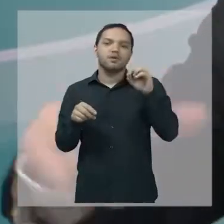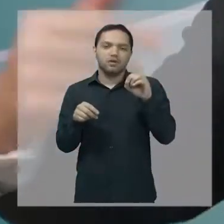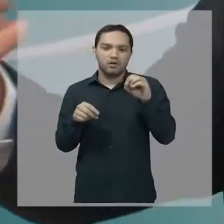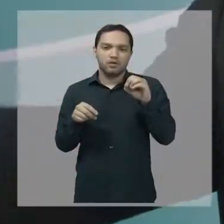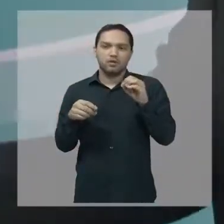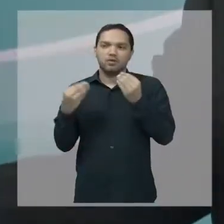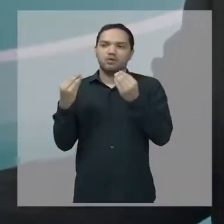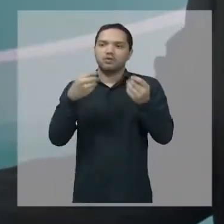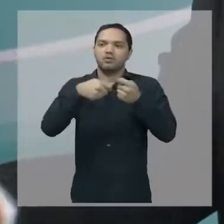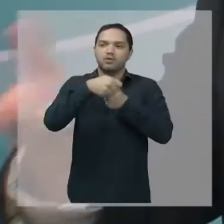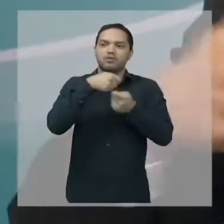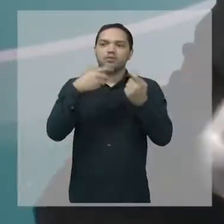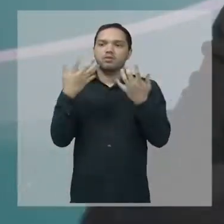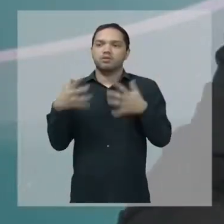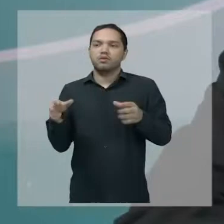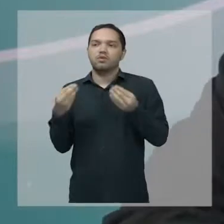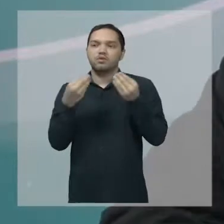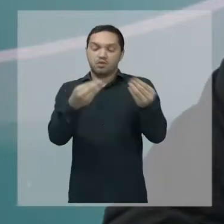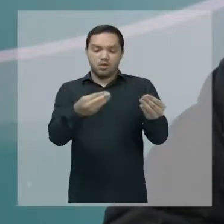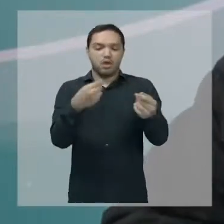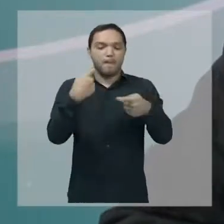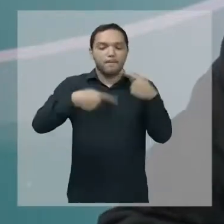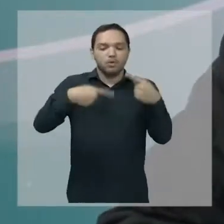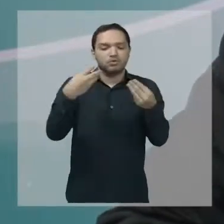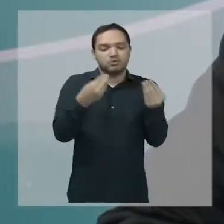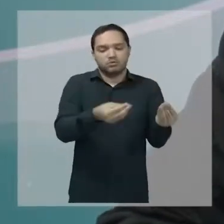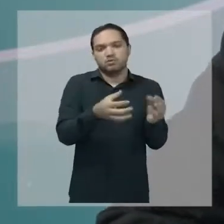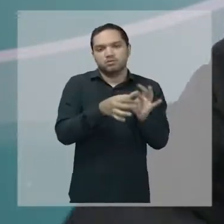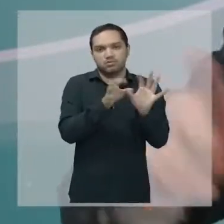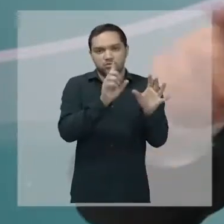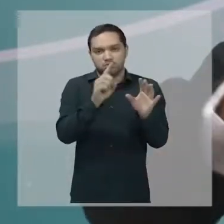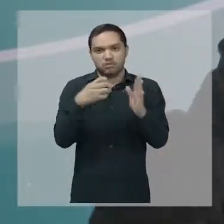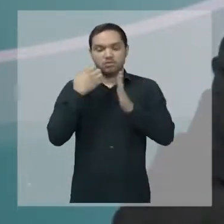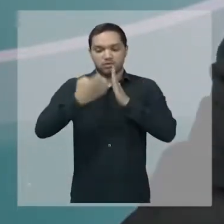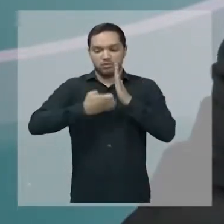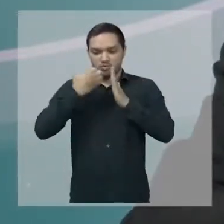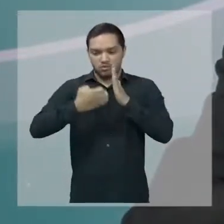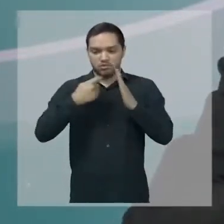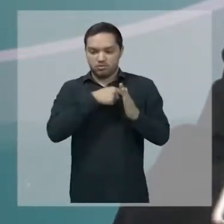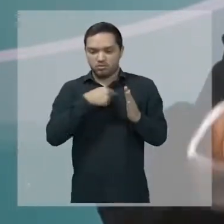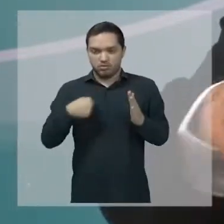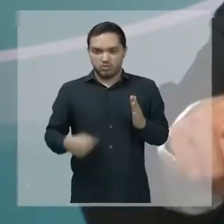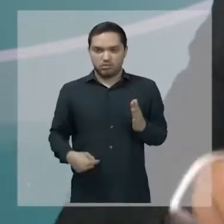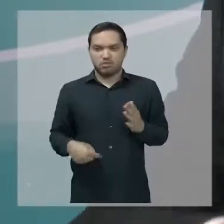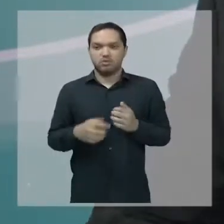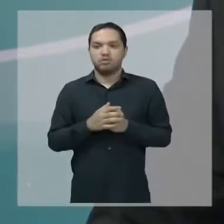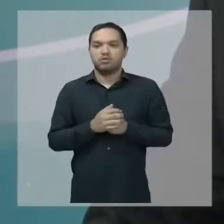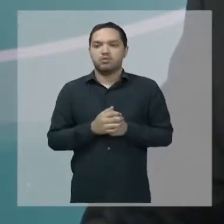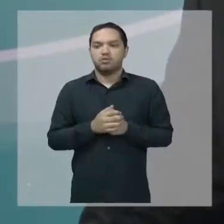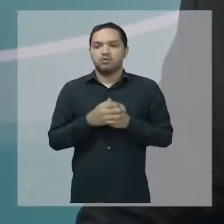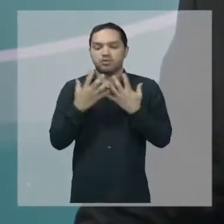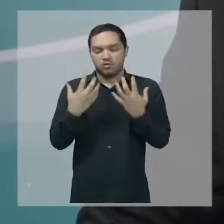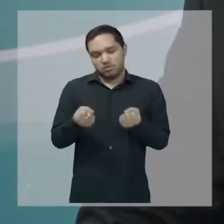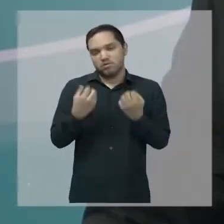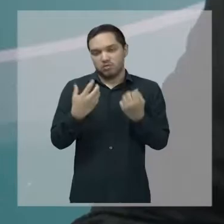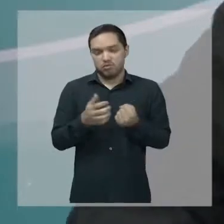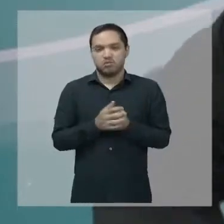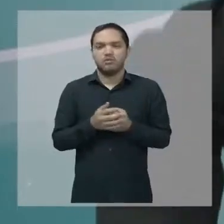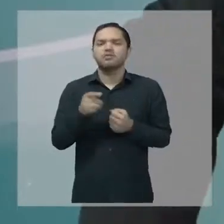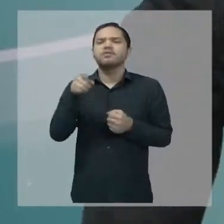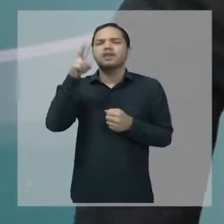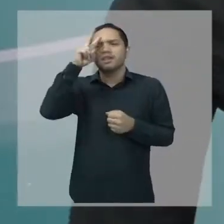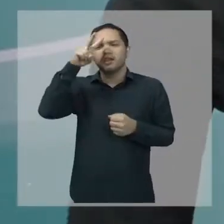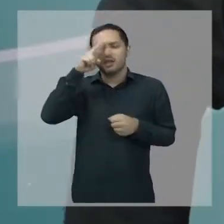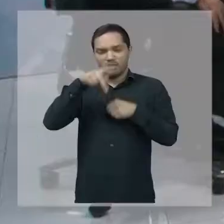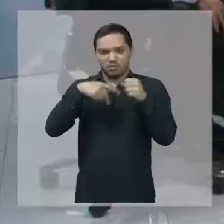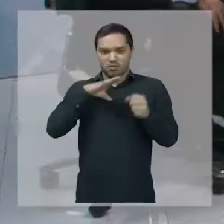Tung, entrega o capital econômico, mas não entrega o capital político. Ou seja, o empresariado chinês se submete ao interesse do Estado Você chinês. citou Portugal